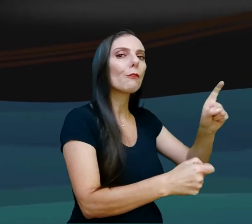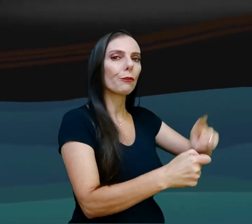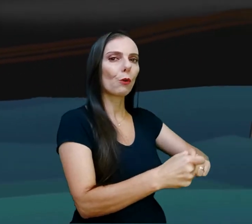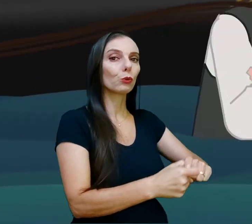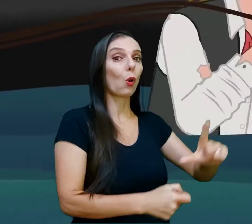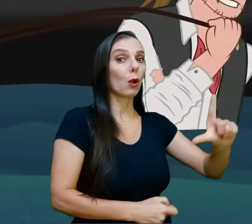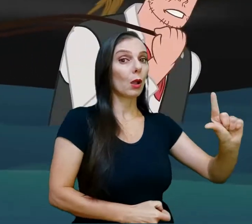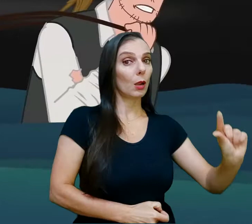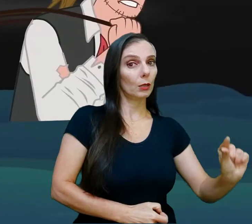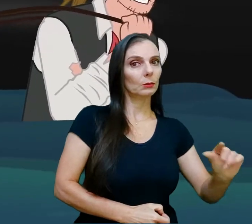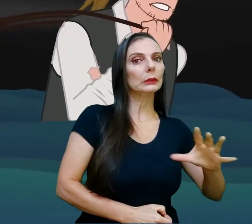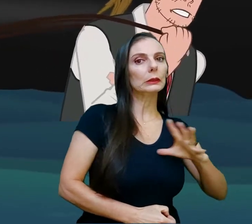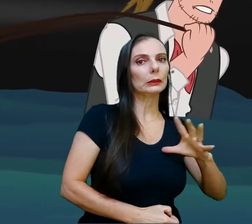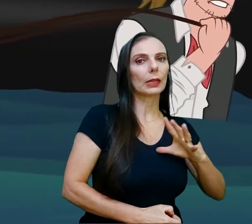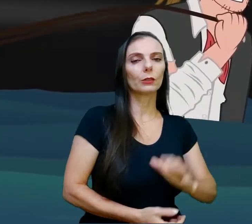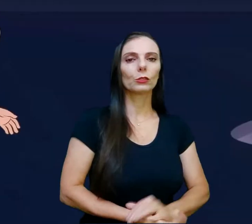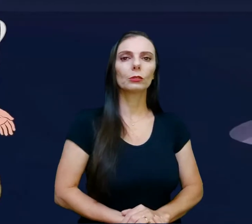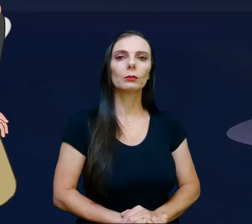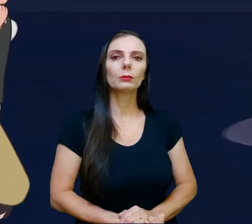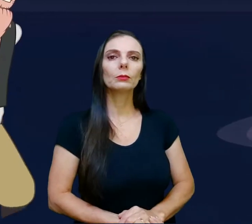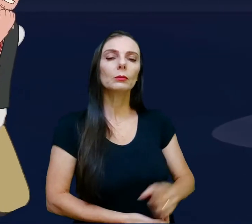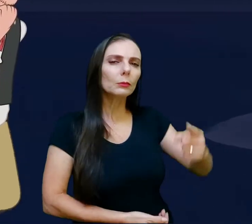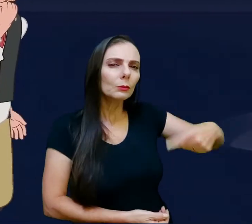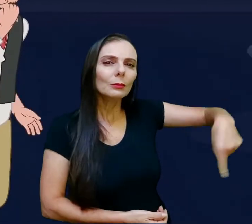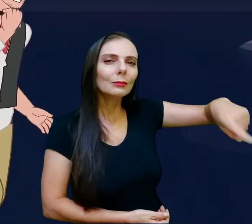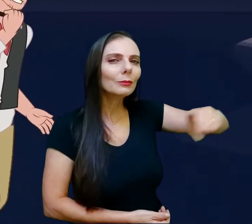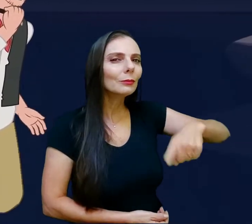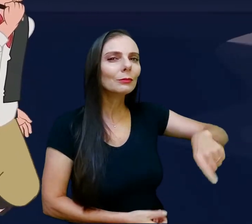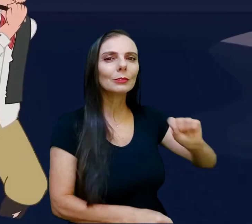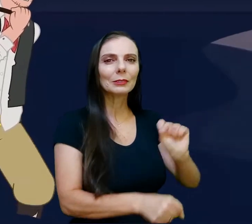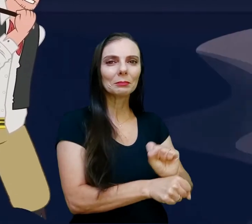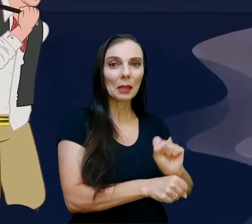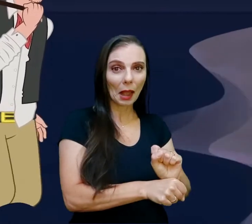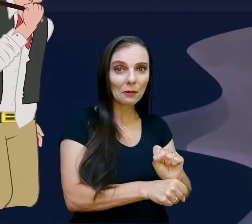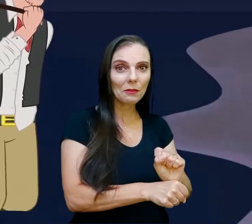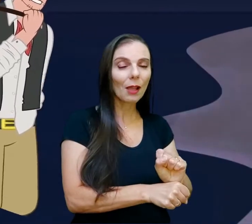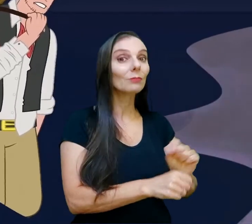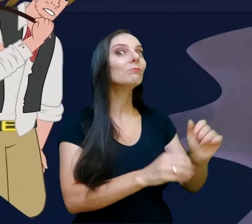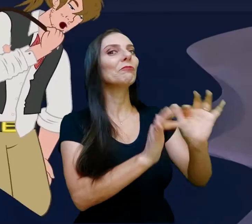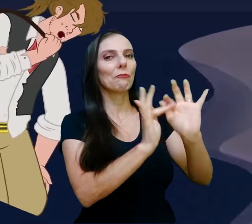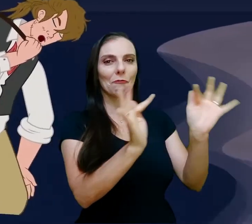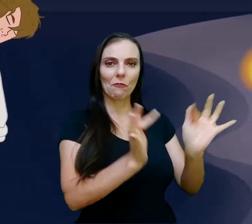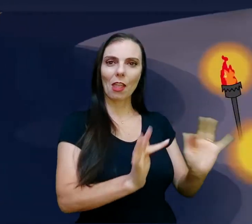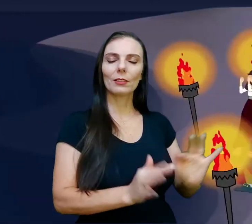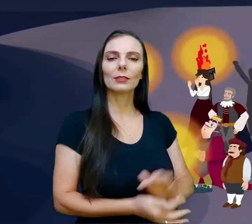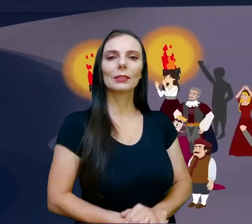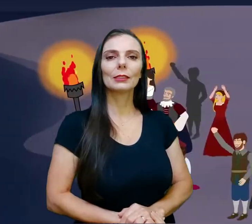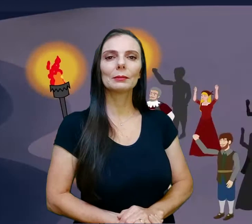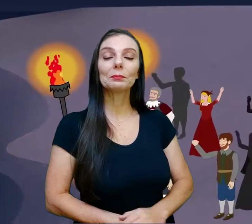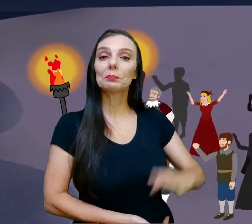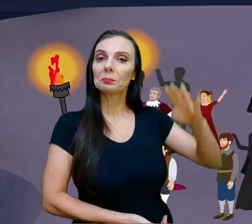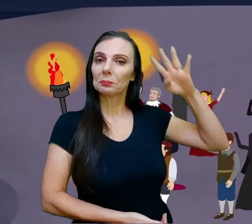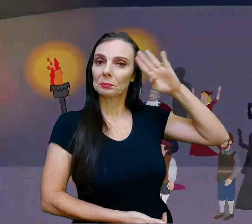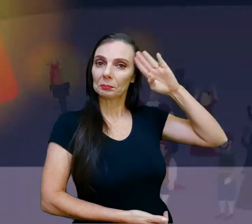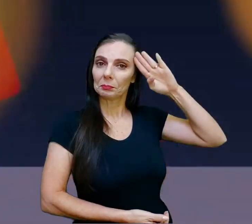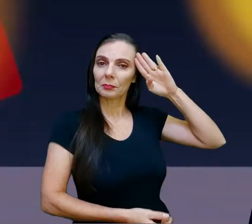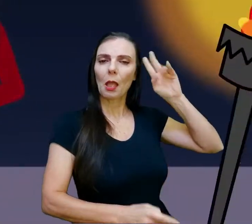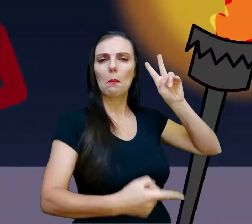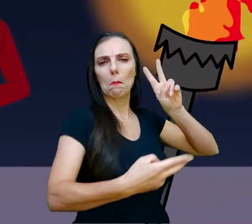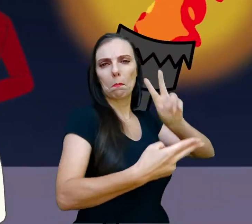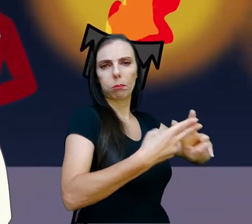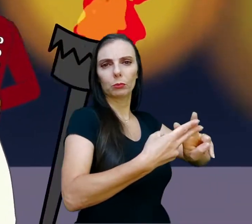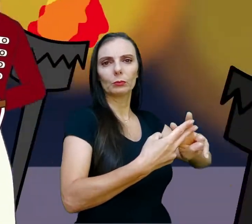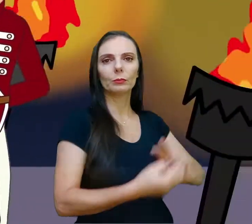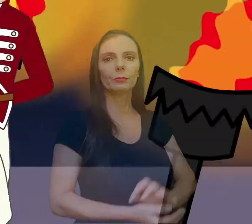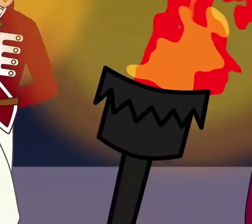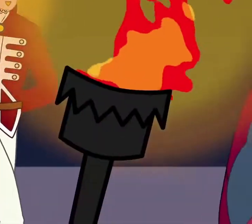para a costa de Lilliput. As pessoas que esperavam por Gulliver estavam super felizes. Elas aprisionaram os